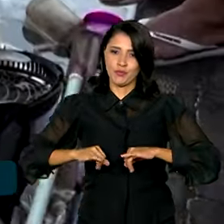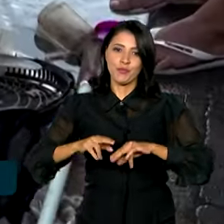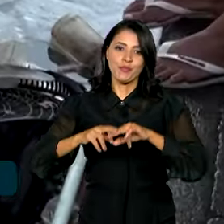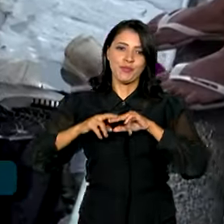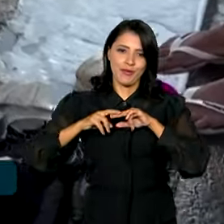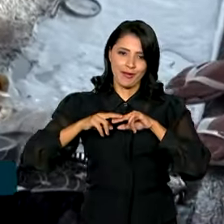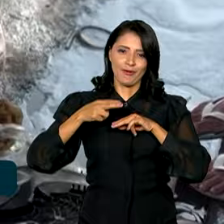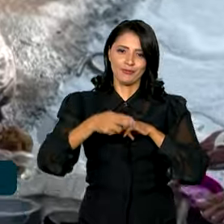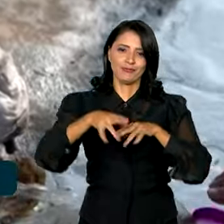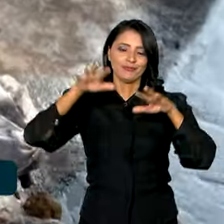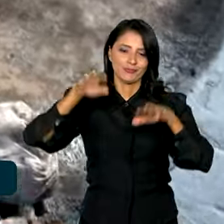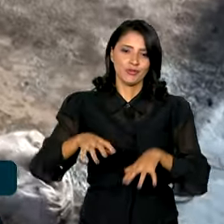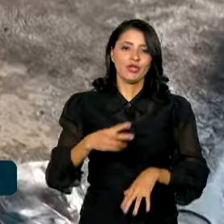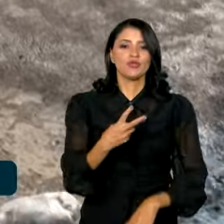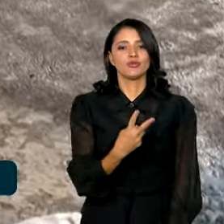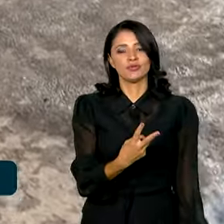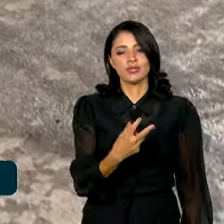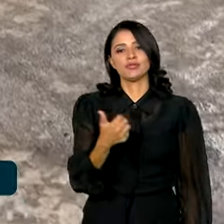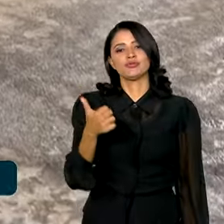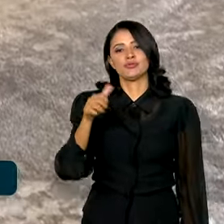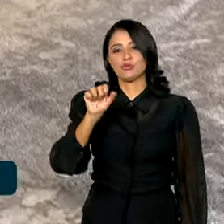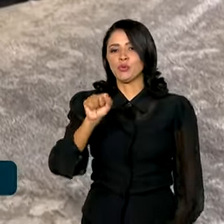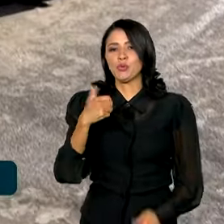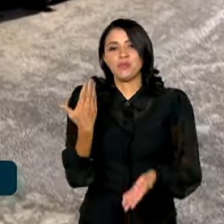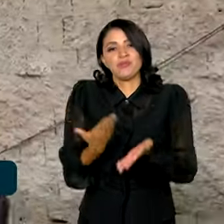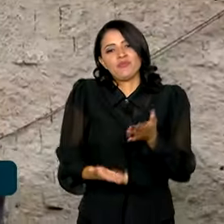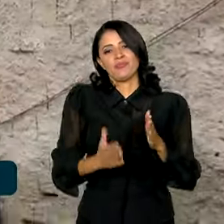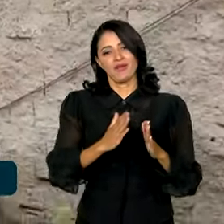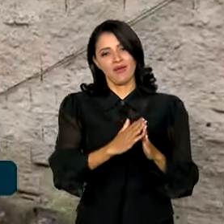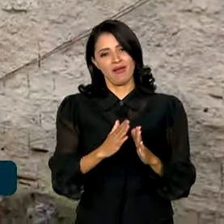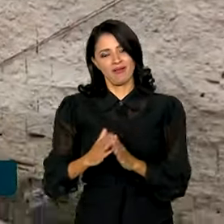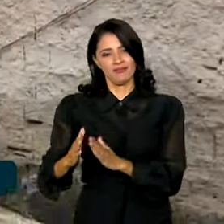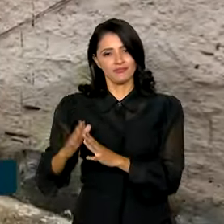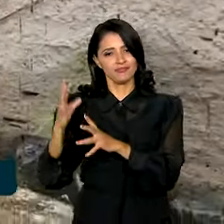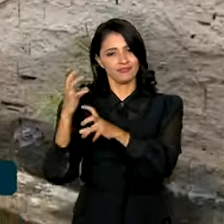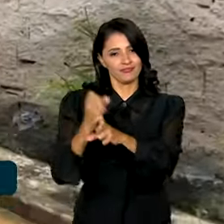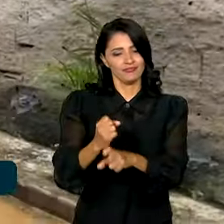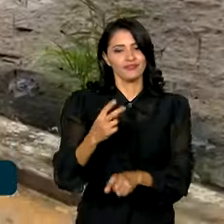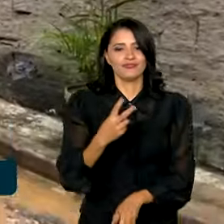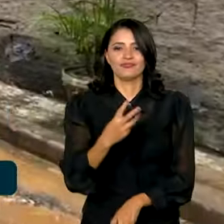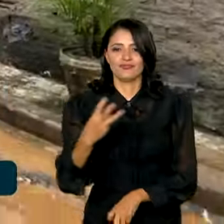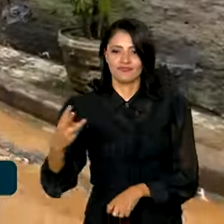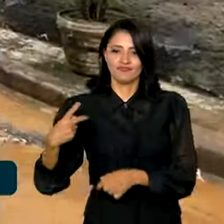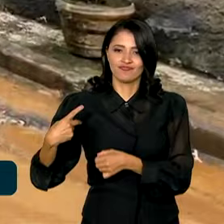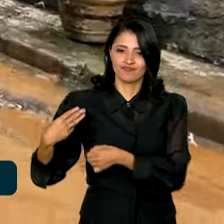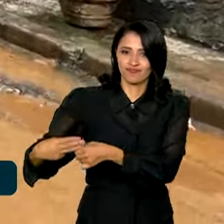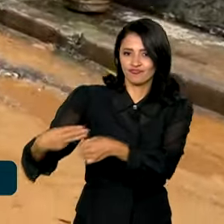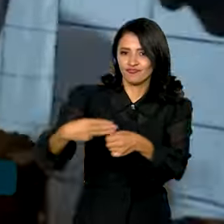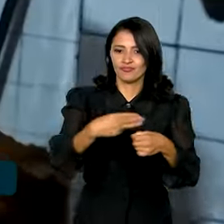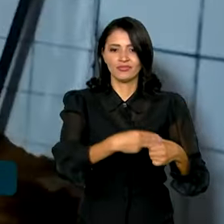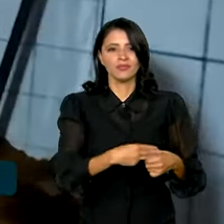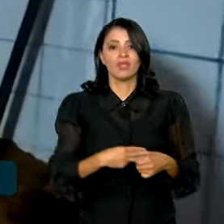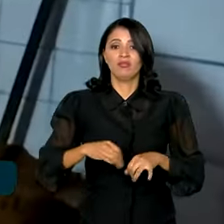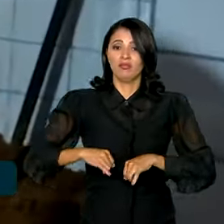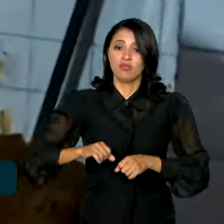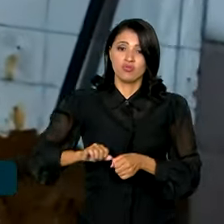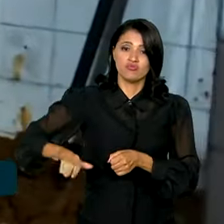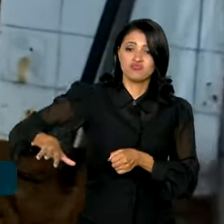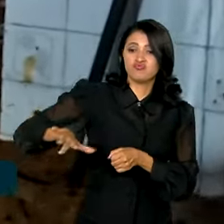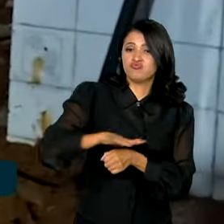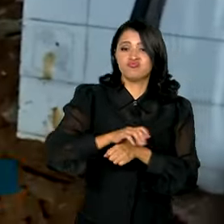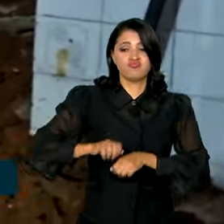há 218 desalojadas. Ao todo, 23 municípios sofreram com inundações,